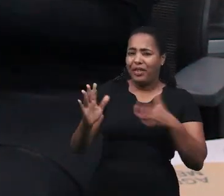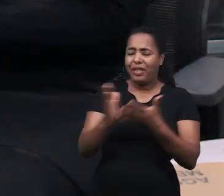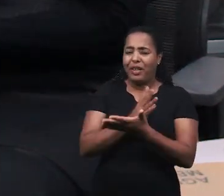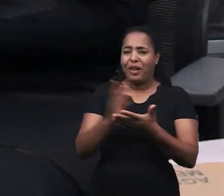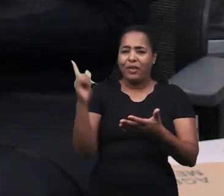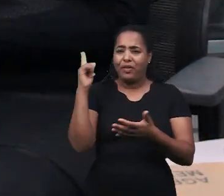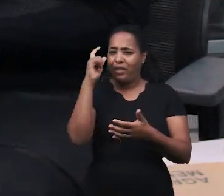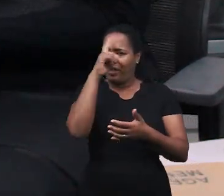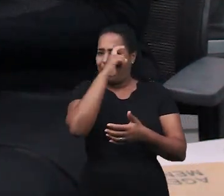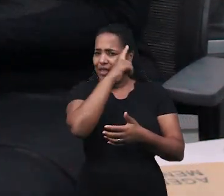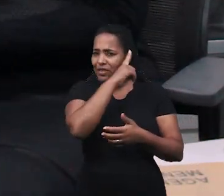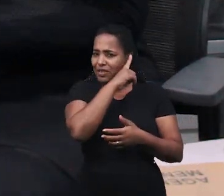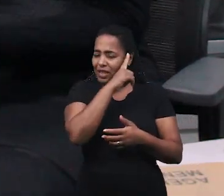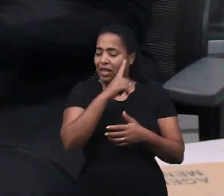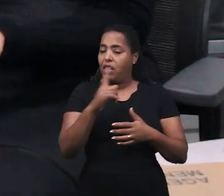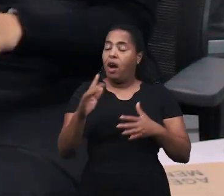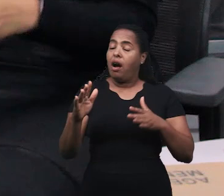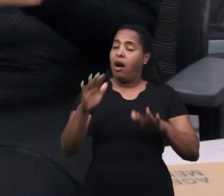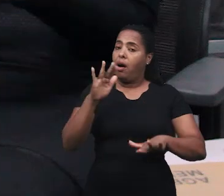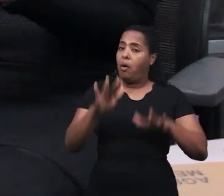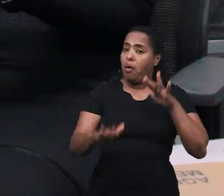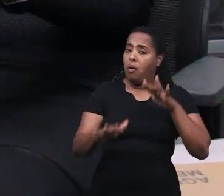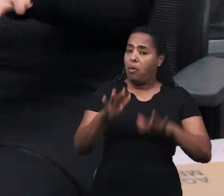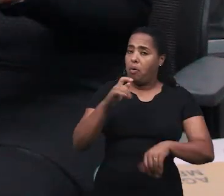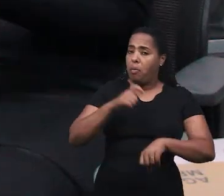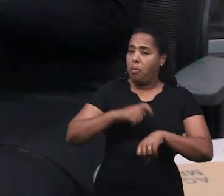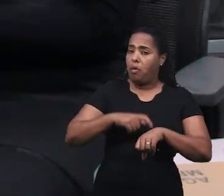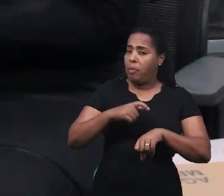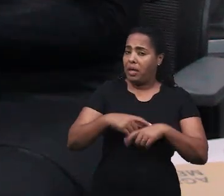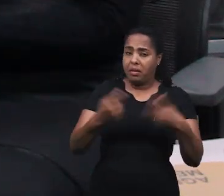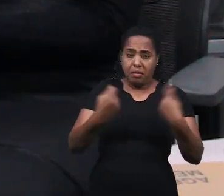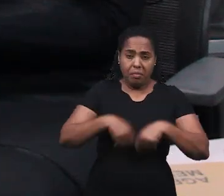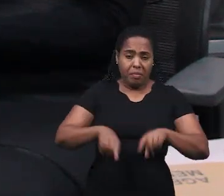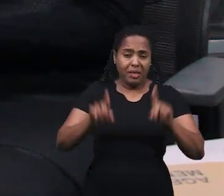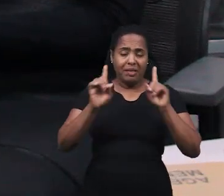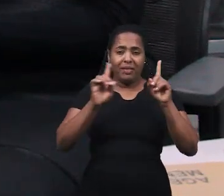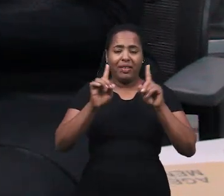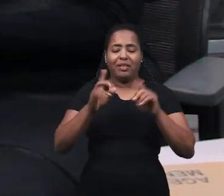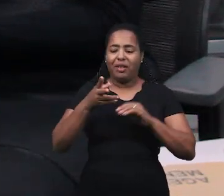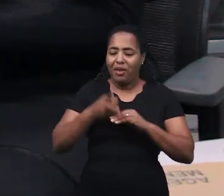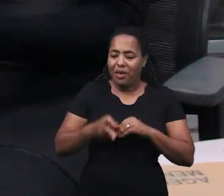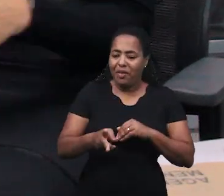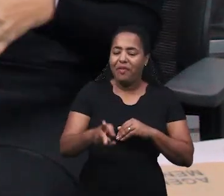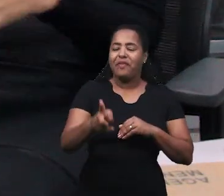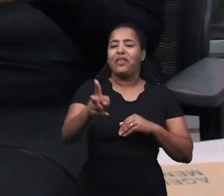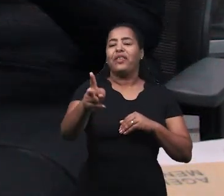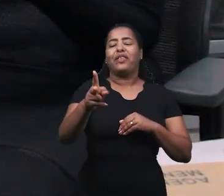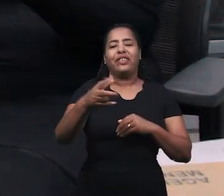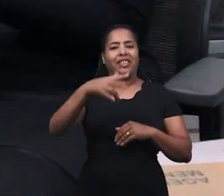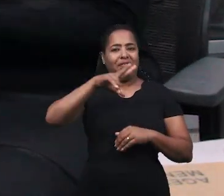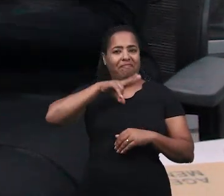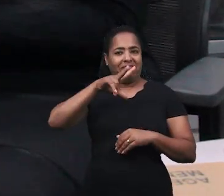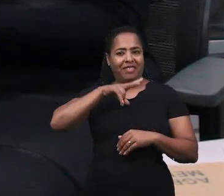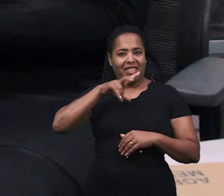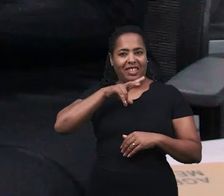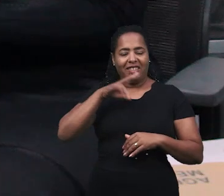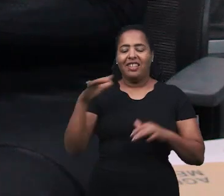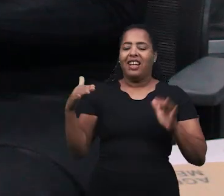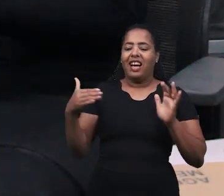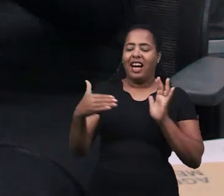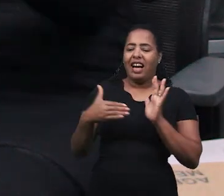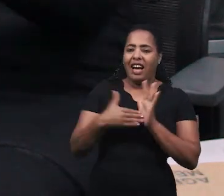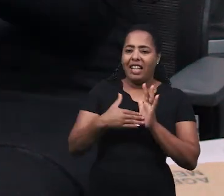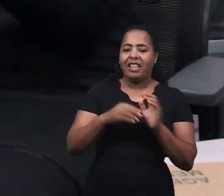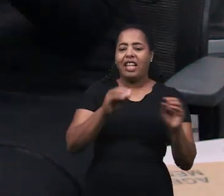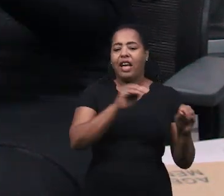algumas dificuldades, ou teria que passar por algumas situações que desnecessárias, né? Então eu continuei na iniciativa privada, até